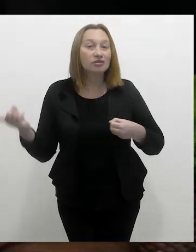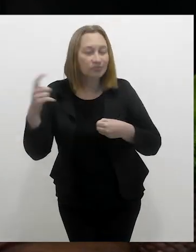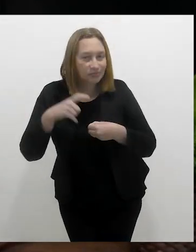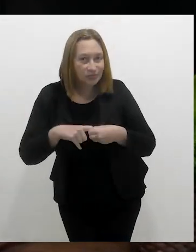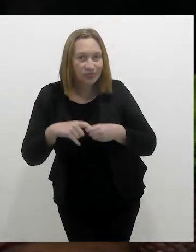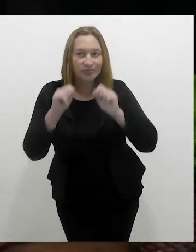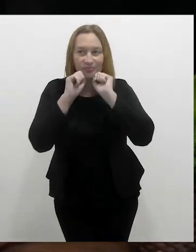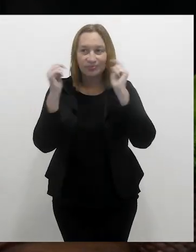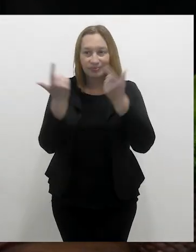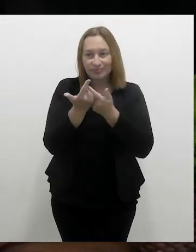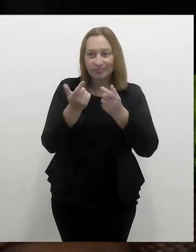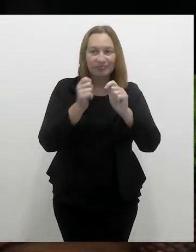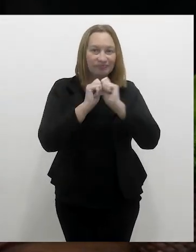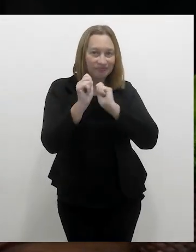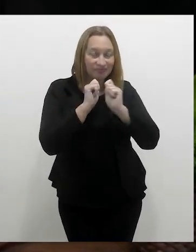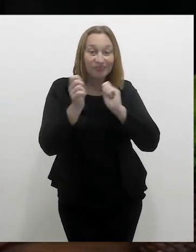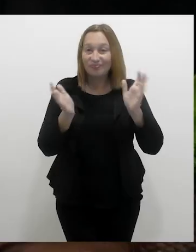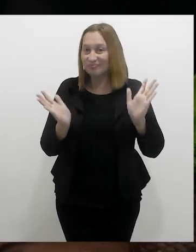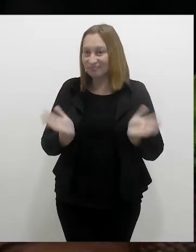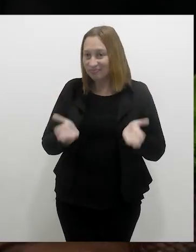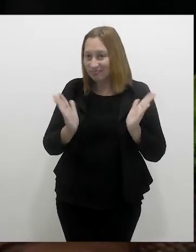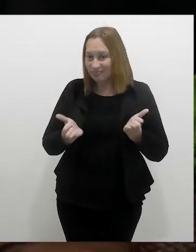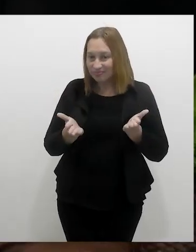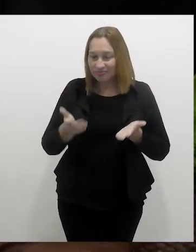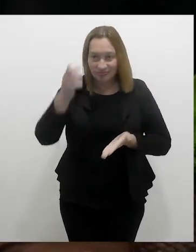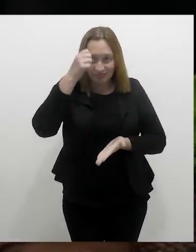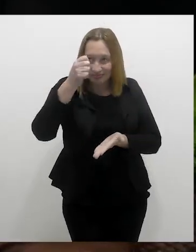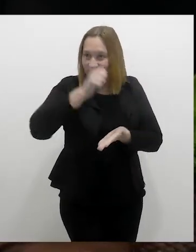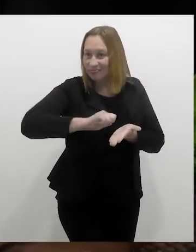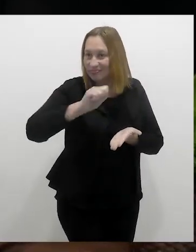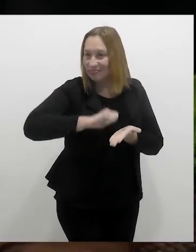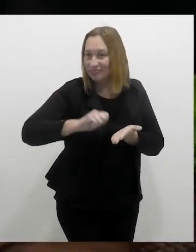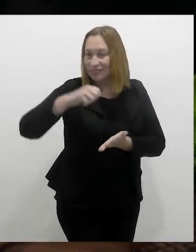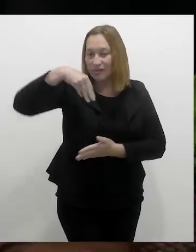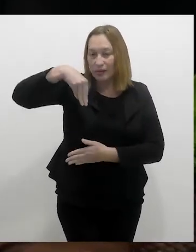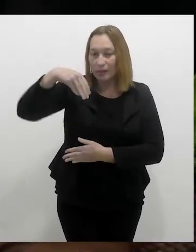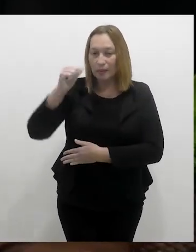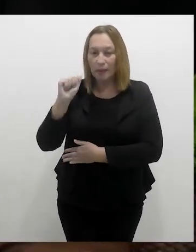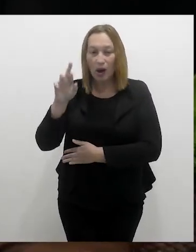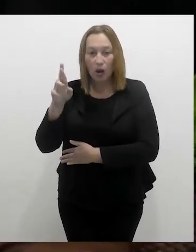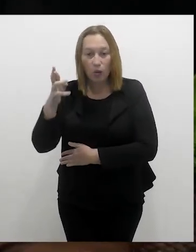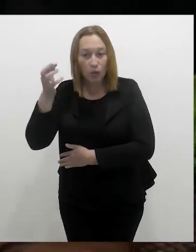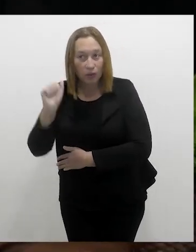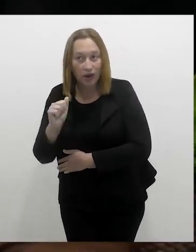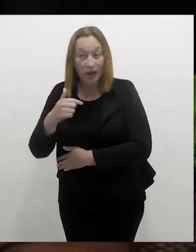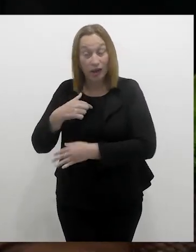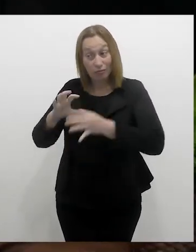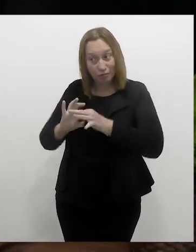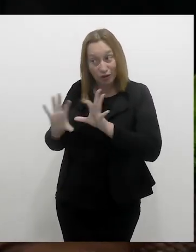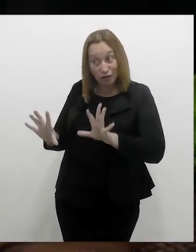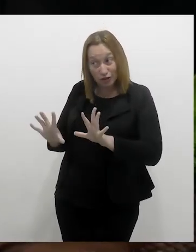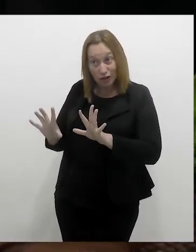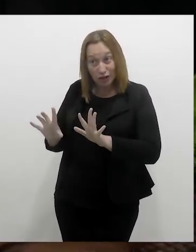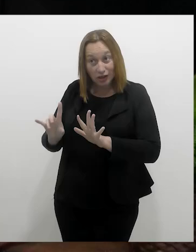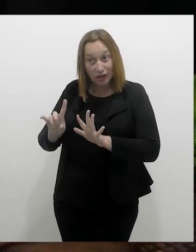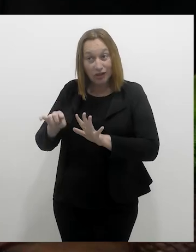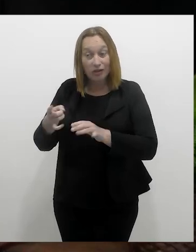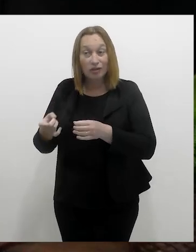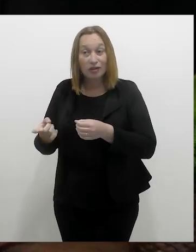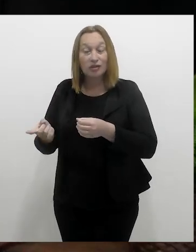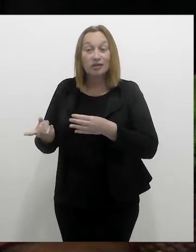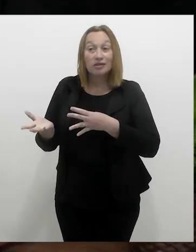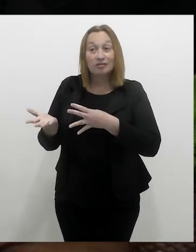Estamos de volta com a Alerj Entrevista hoje com a escritora Maura Campanile. E eu deixei na nossa ida